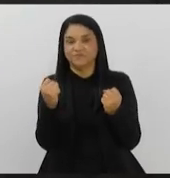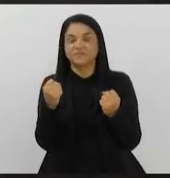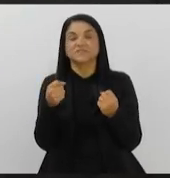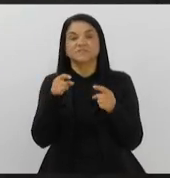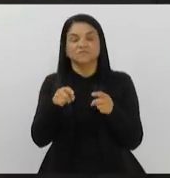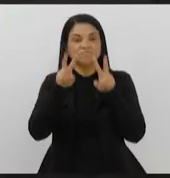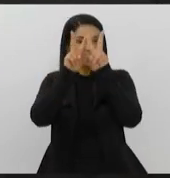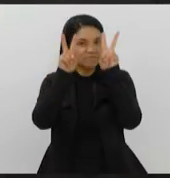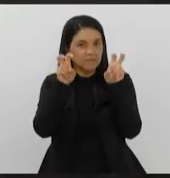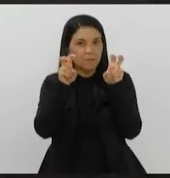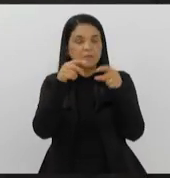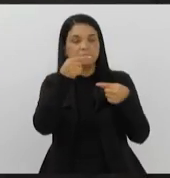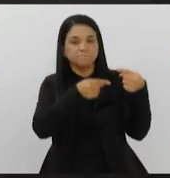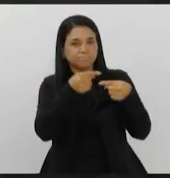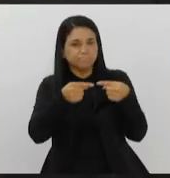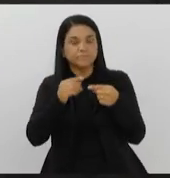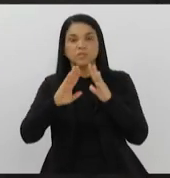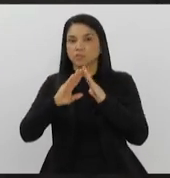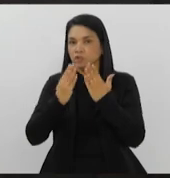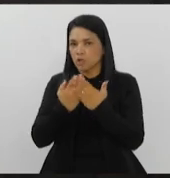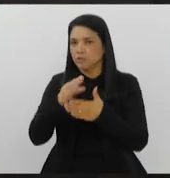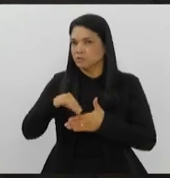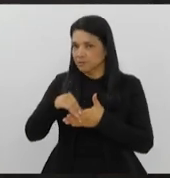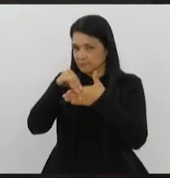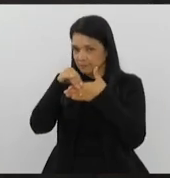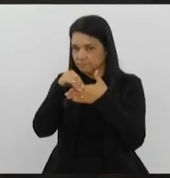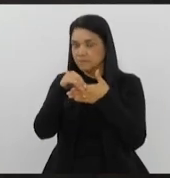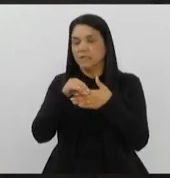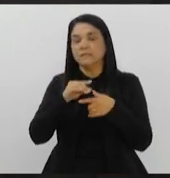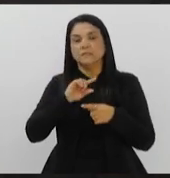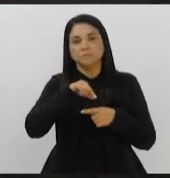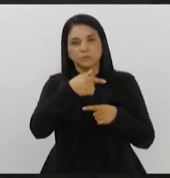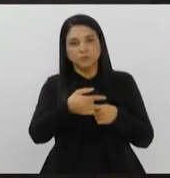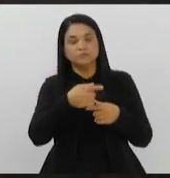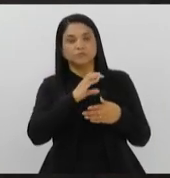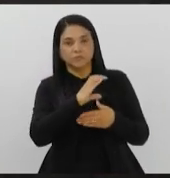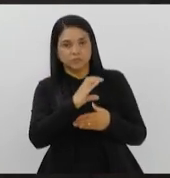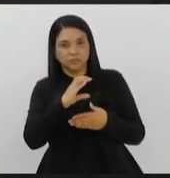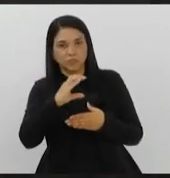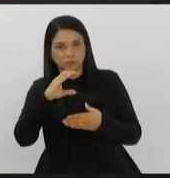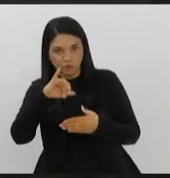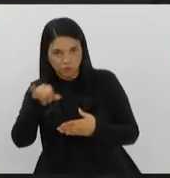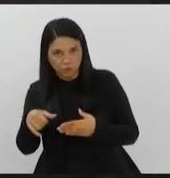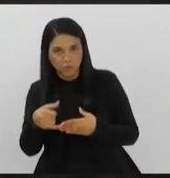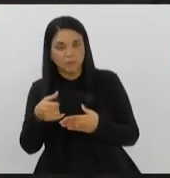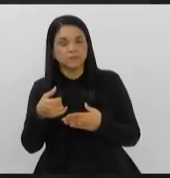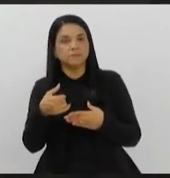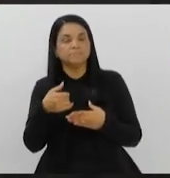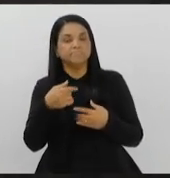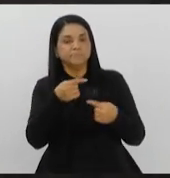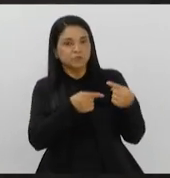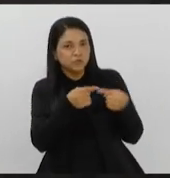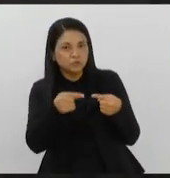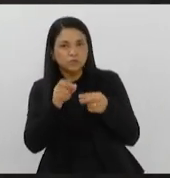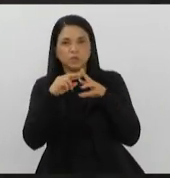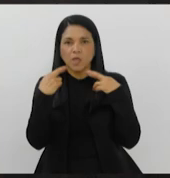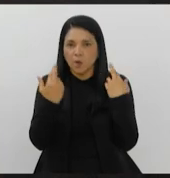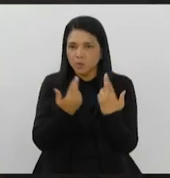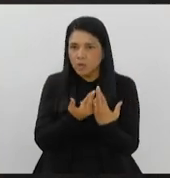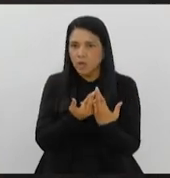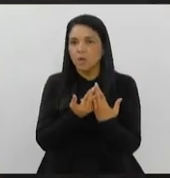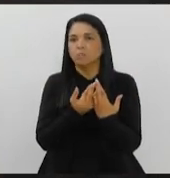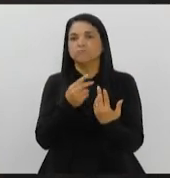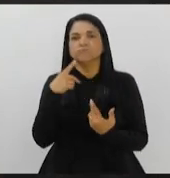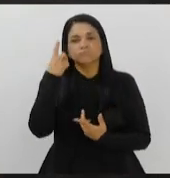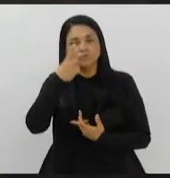passou exaustivamente no Colégio de Líderes e aí avançamos para a CCJ, tudo com uma grandeza fora do normal, como Vossas Excelências